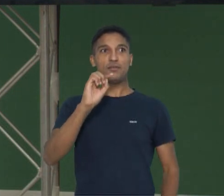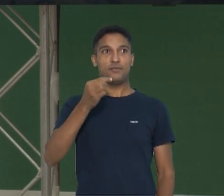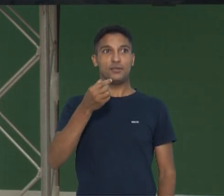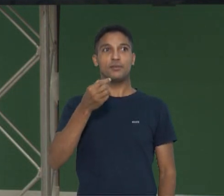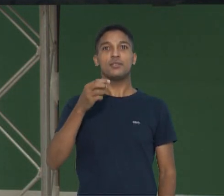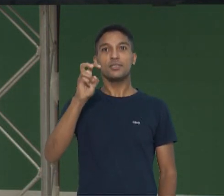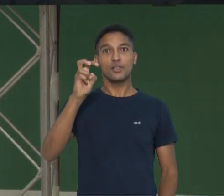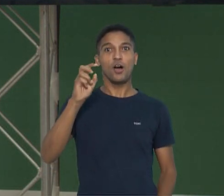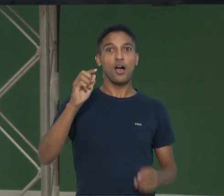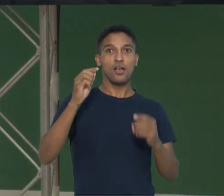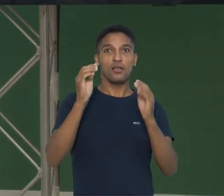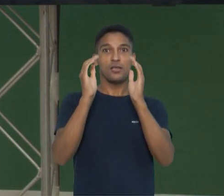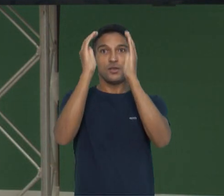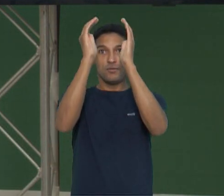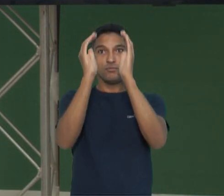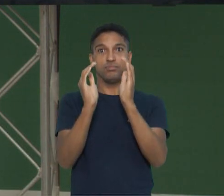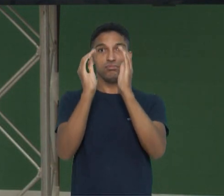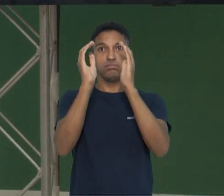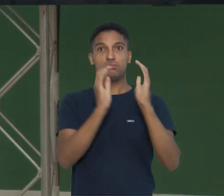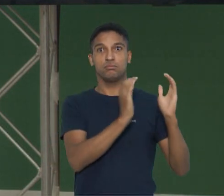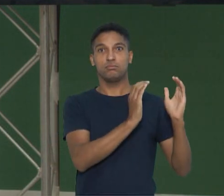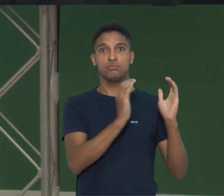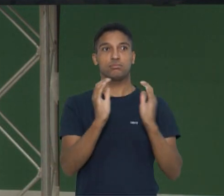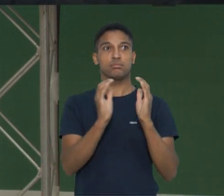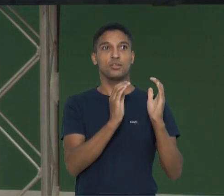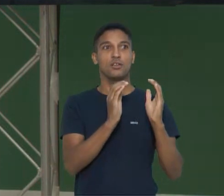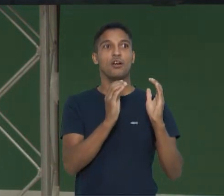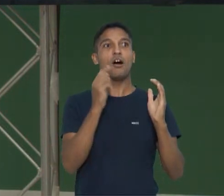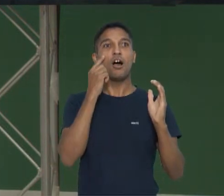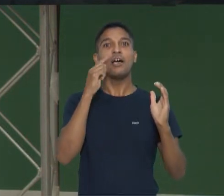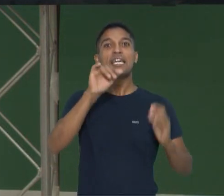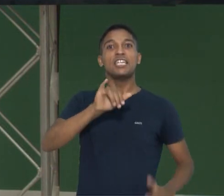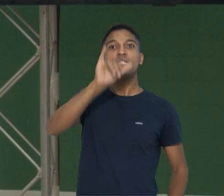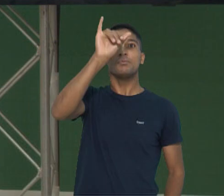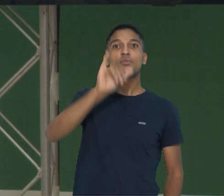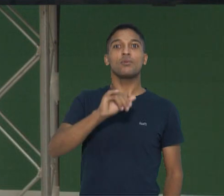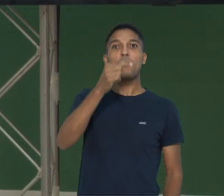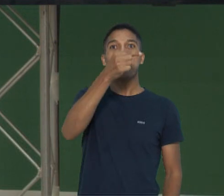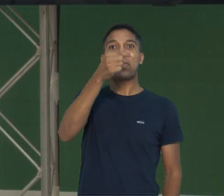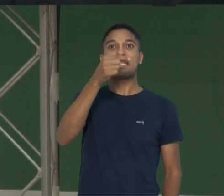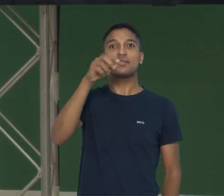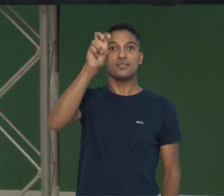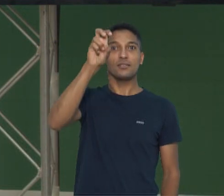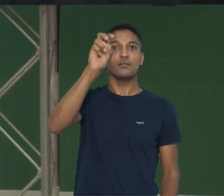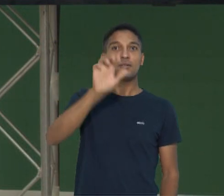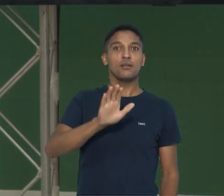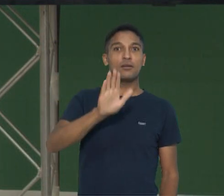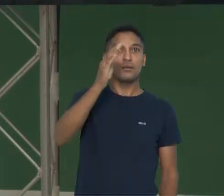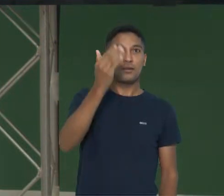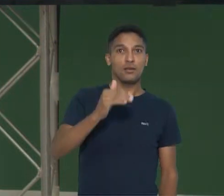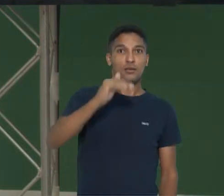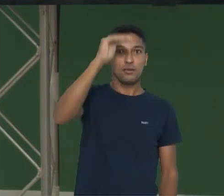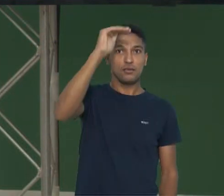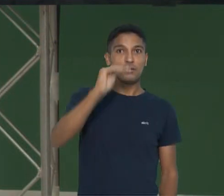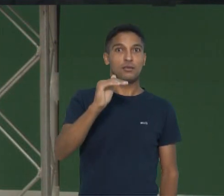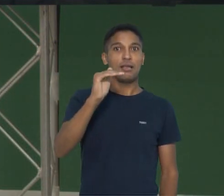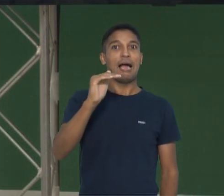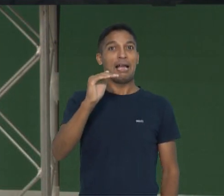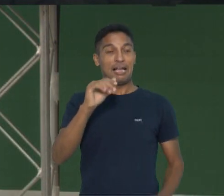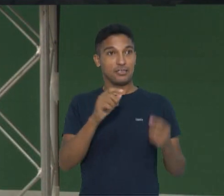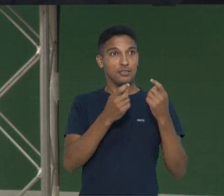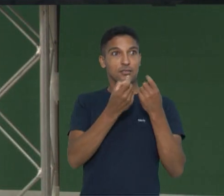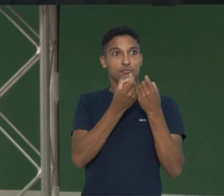y e o outro foco está sobre o menos 5 do eixo y. Então aqui sim eu tenho uma hipérbole que tem os focos sobre o eixo